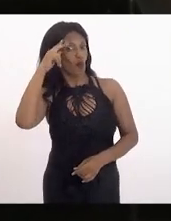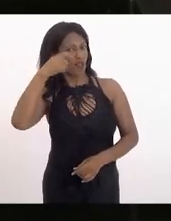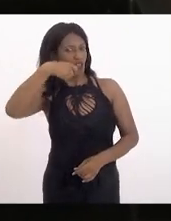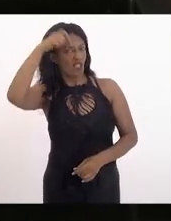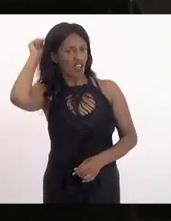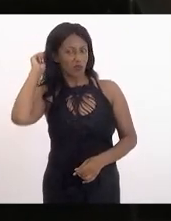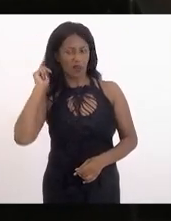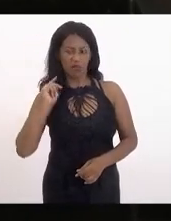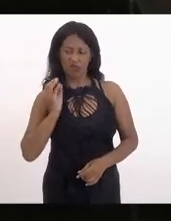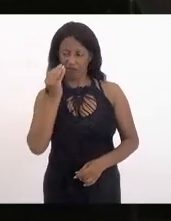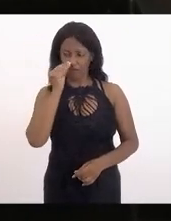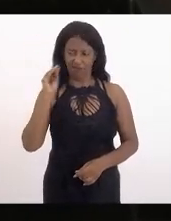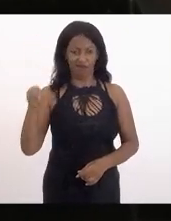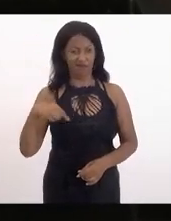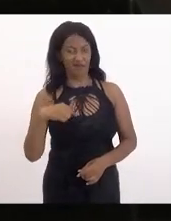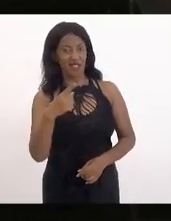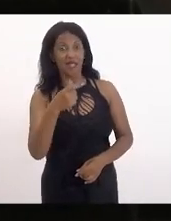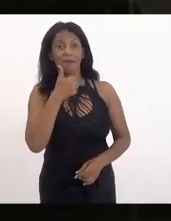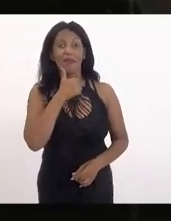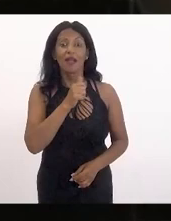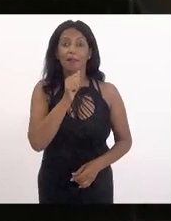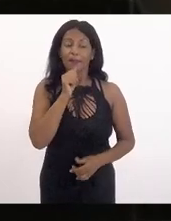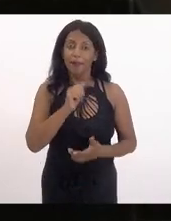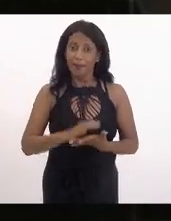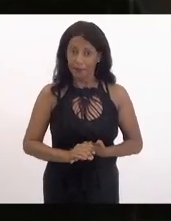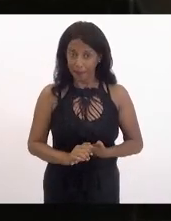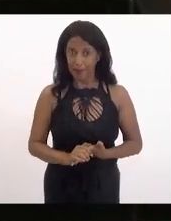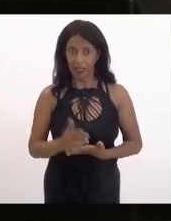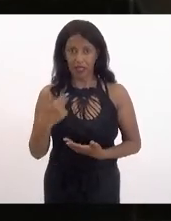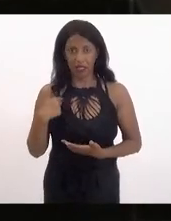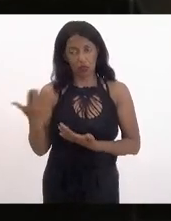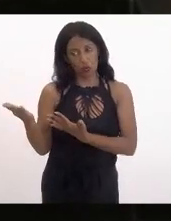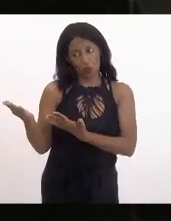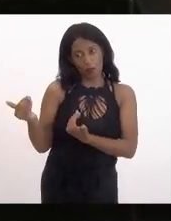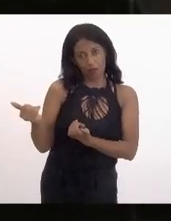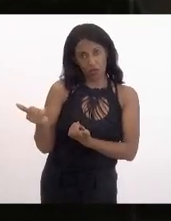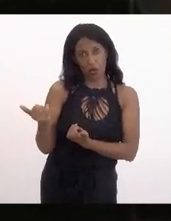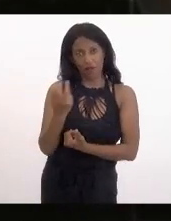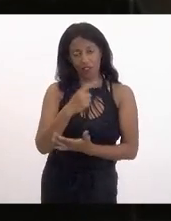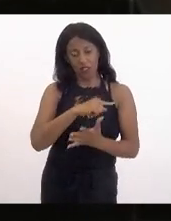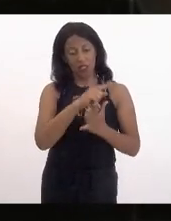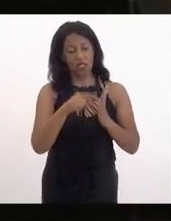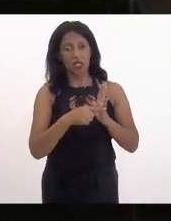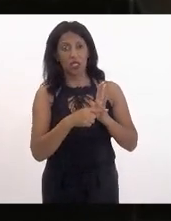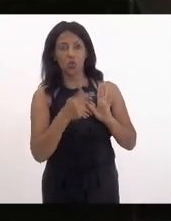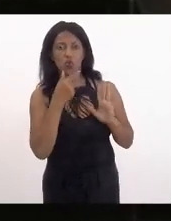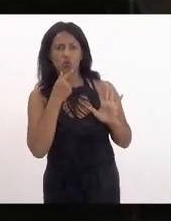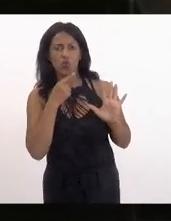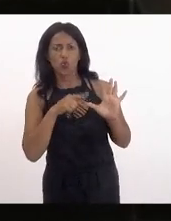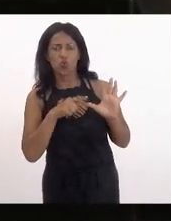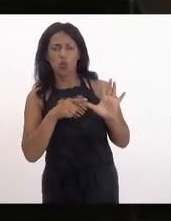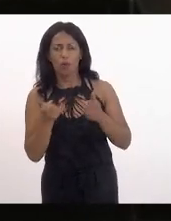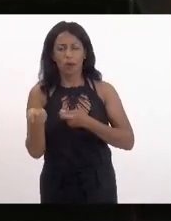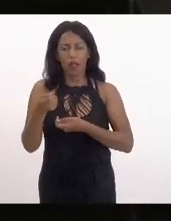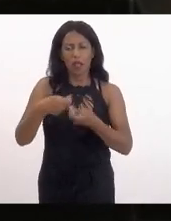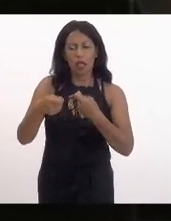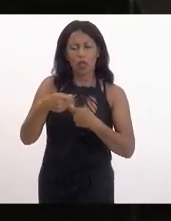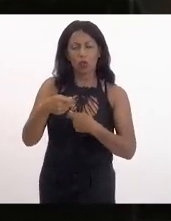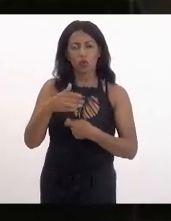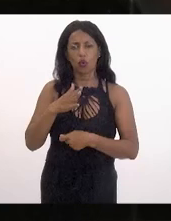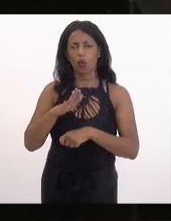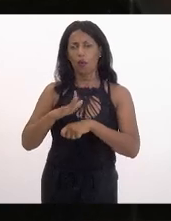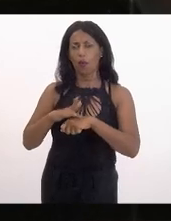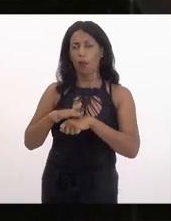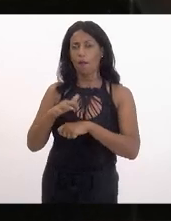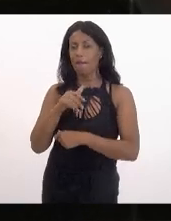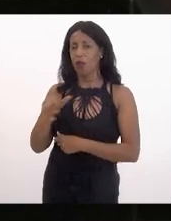raspar a cabeça e a minha velha mãe pela pessoa o Caçula de uma família de cinco anos negociou com os meus irmãos